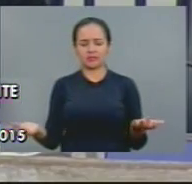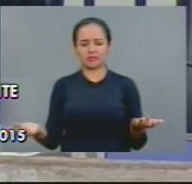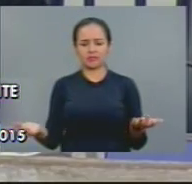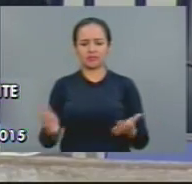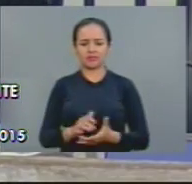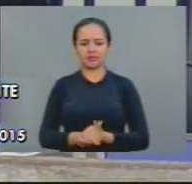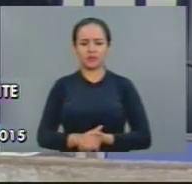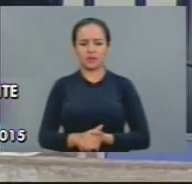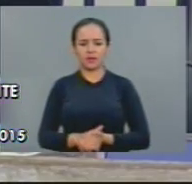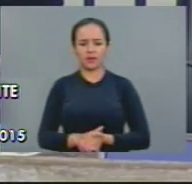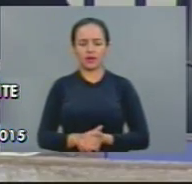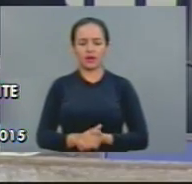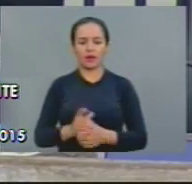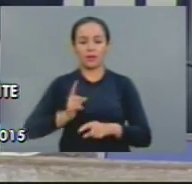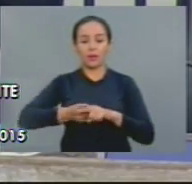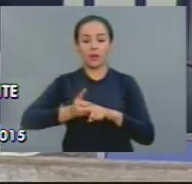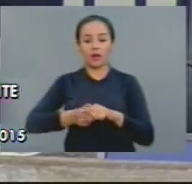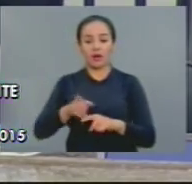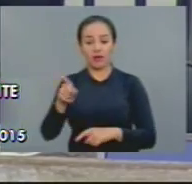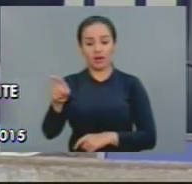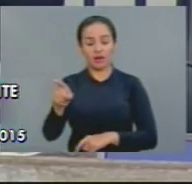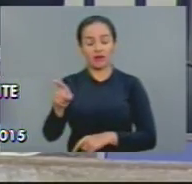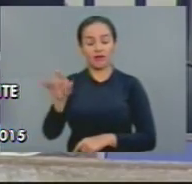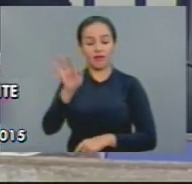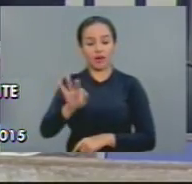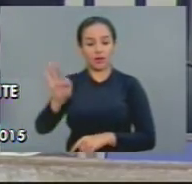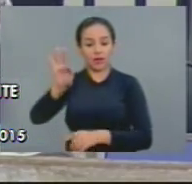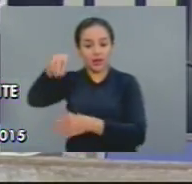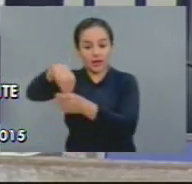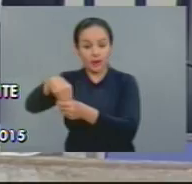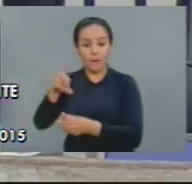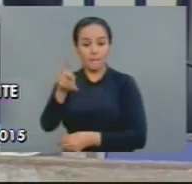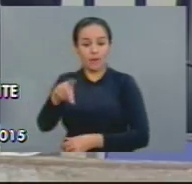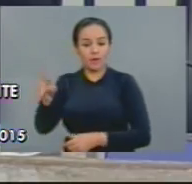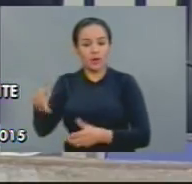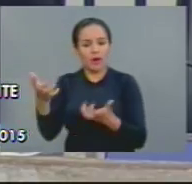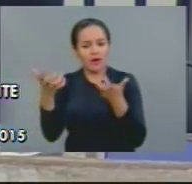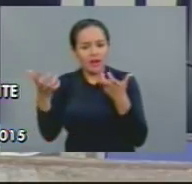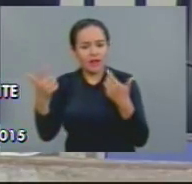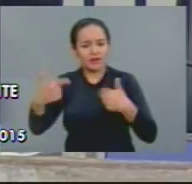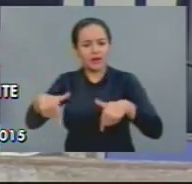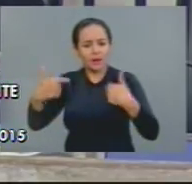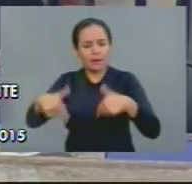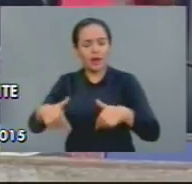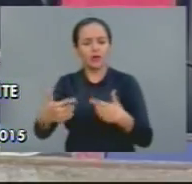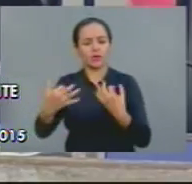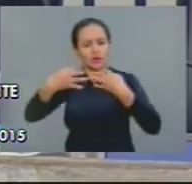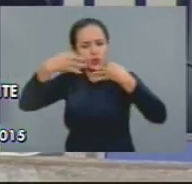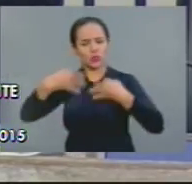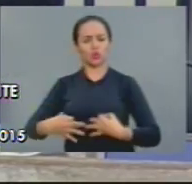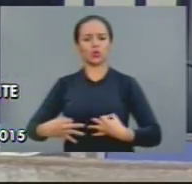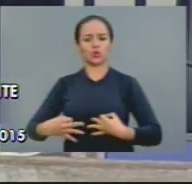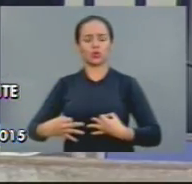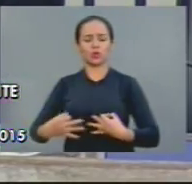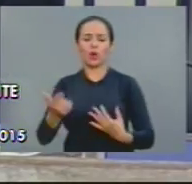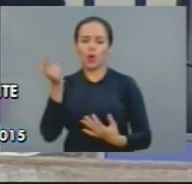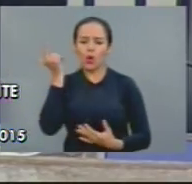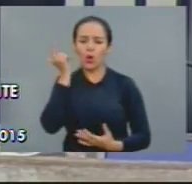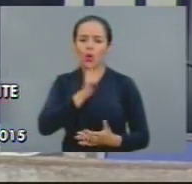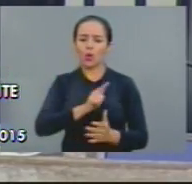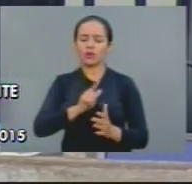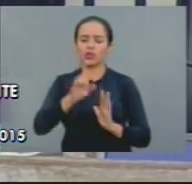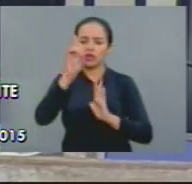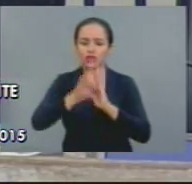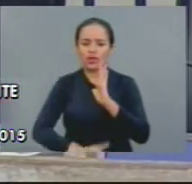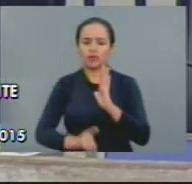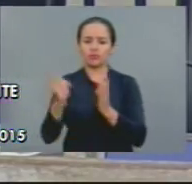estão lidando com professores que querem apenas ter a oportunidade de trabalhar com justiça e que, com certeza,